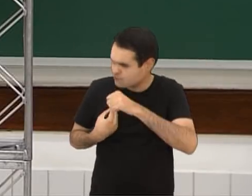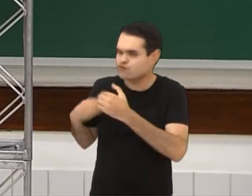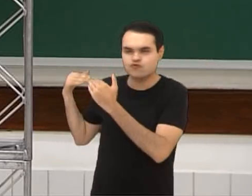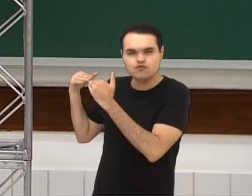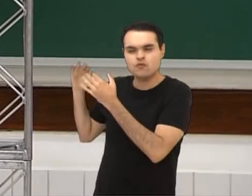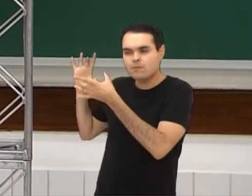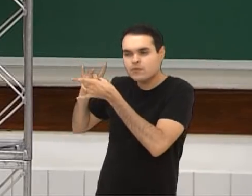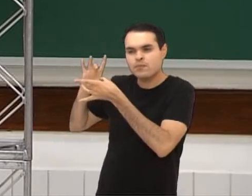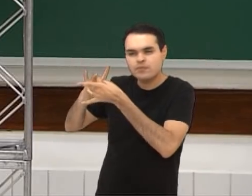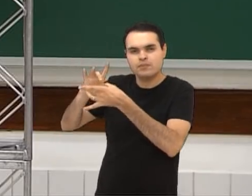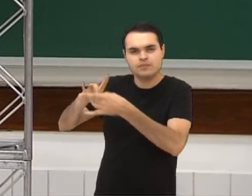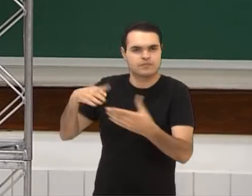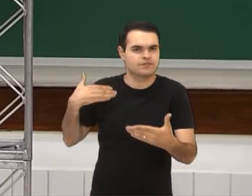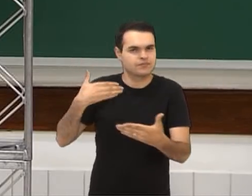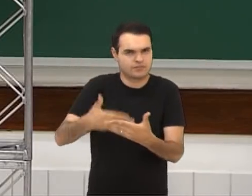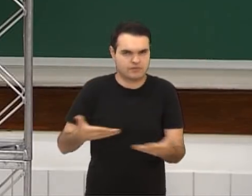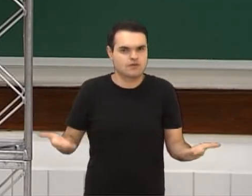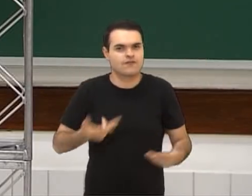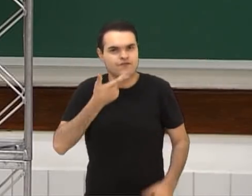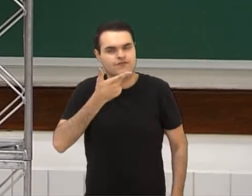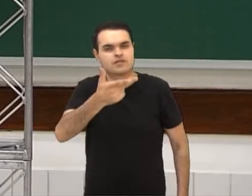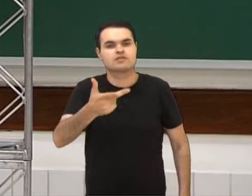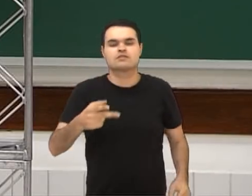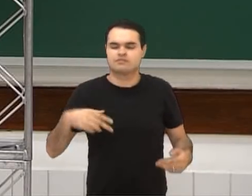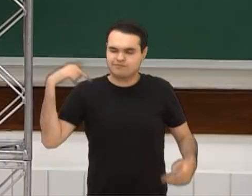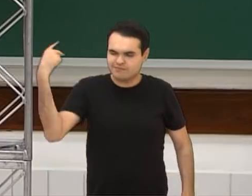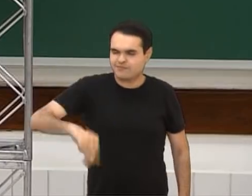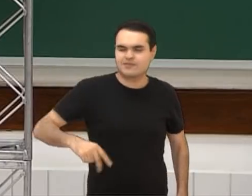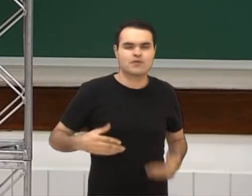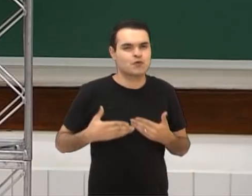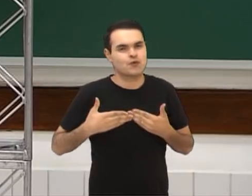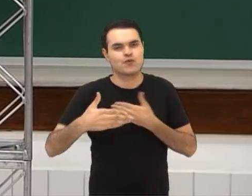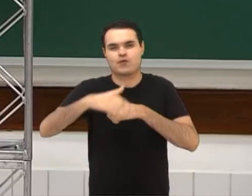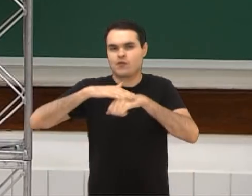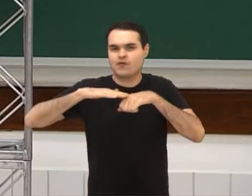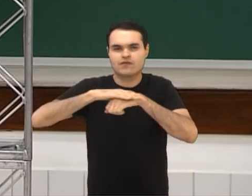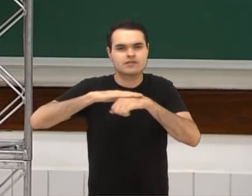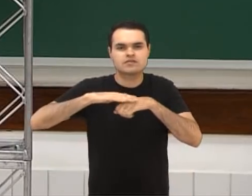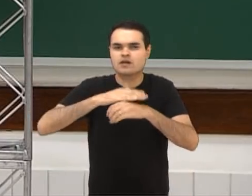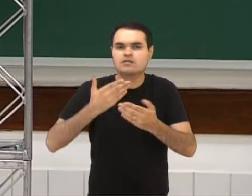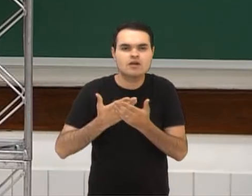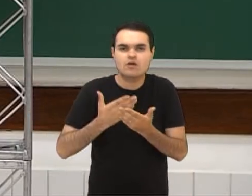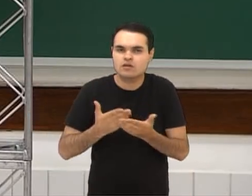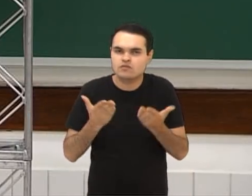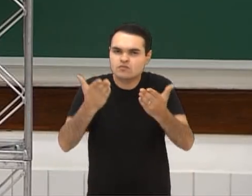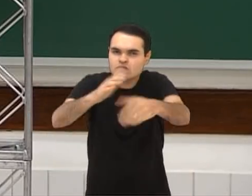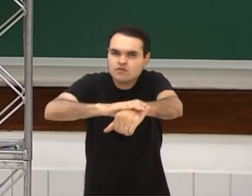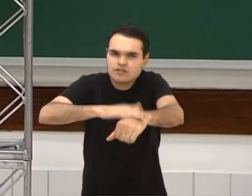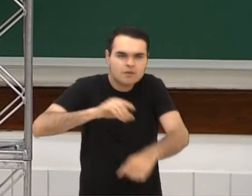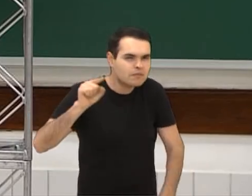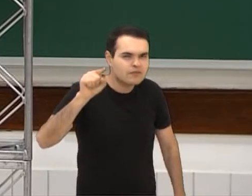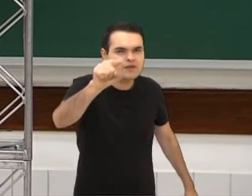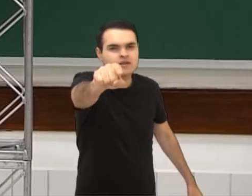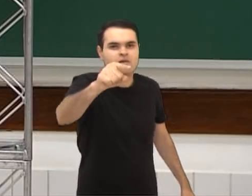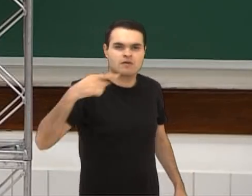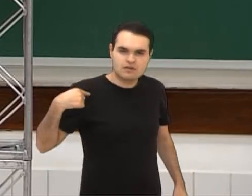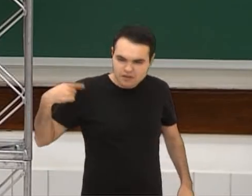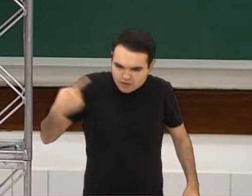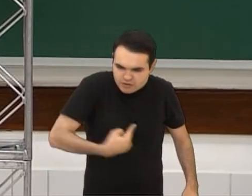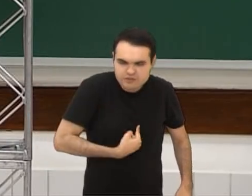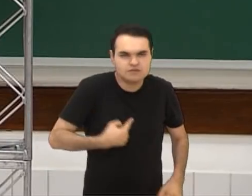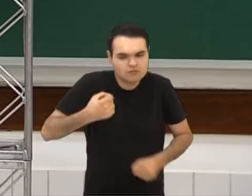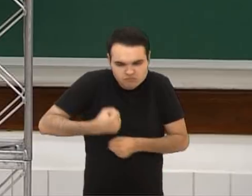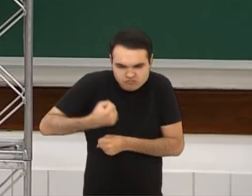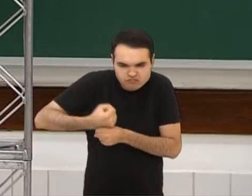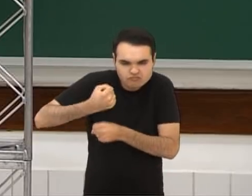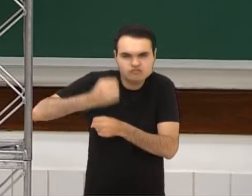estes momentos que nós estamos falando. Então, bora conversar sobre as aulas do seu tempo que construímos este Brasil